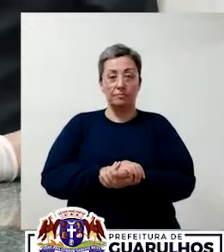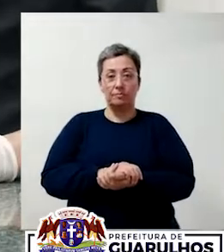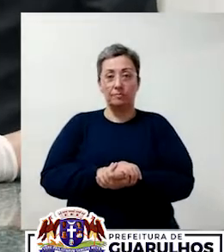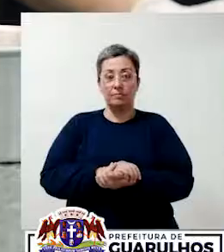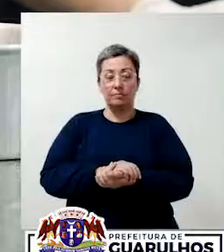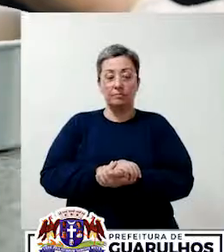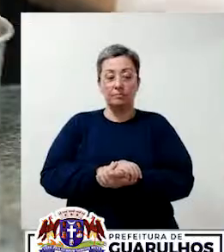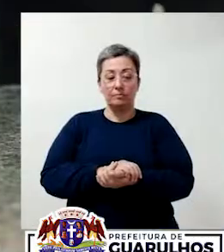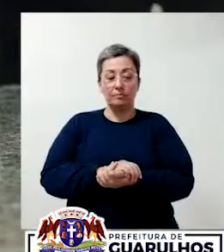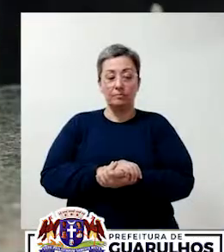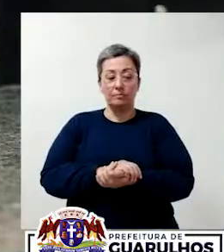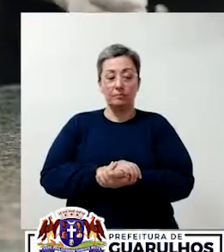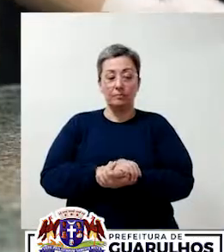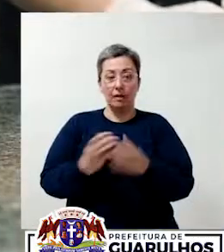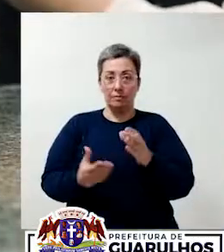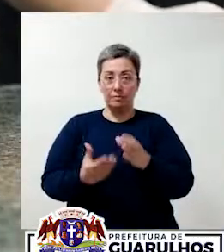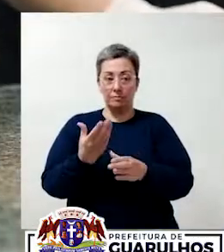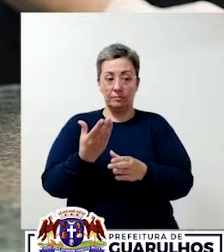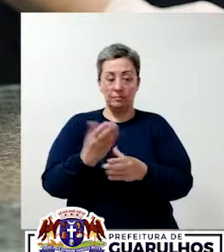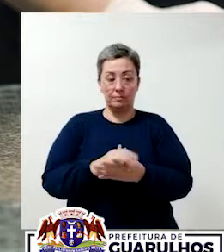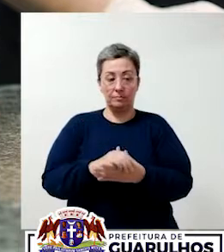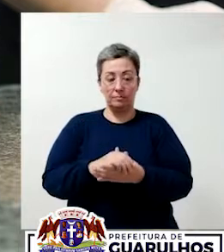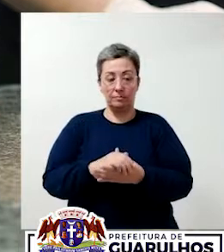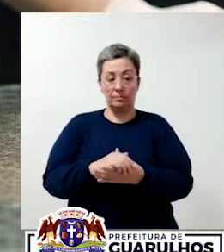bolo de churros vai ser esse daqui.